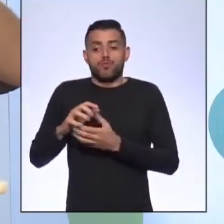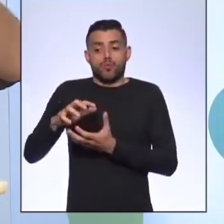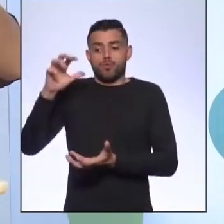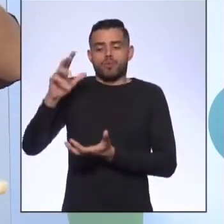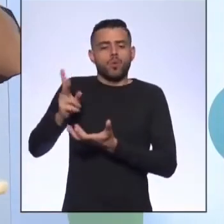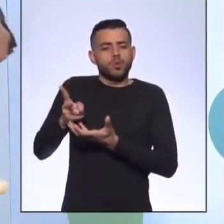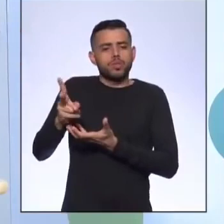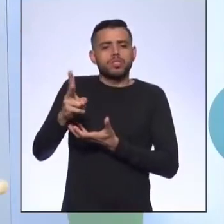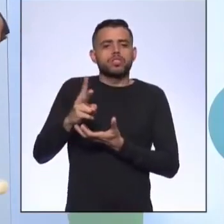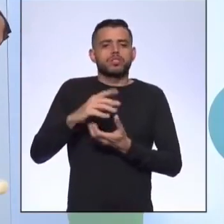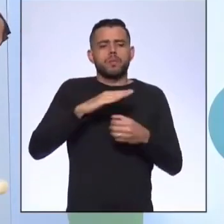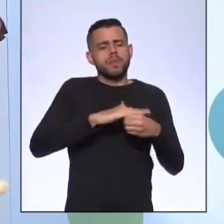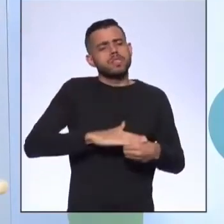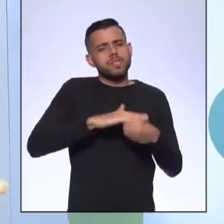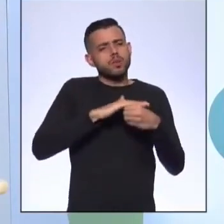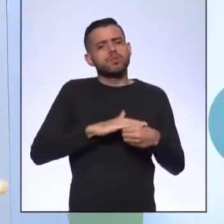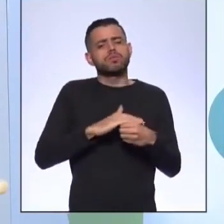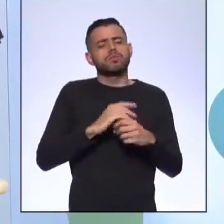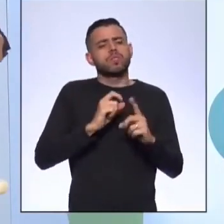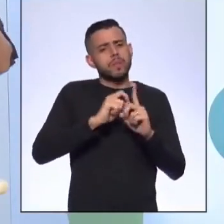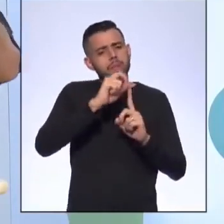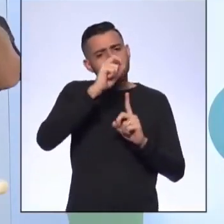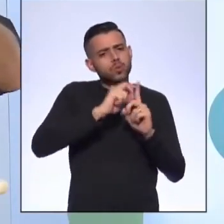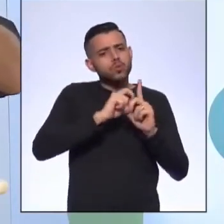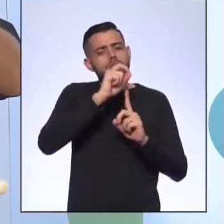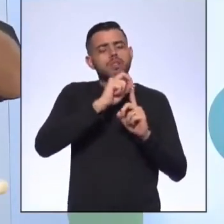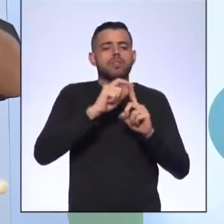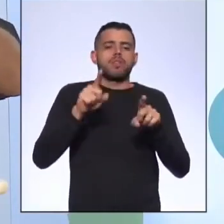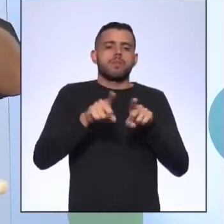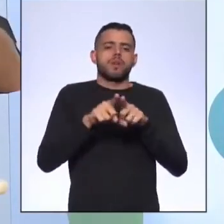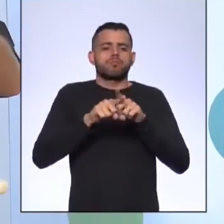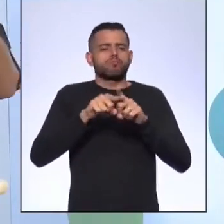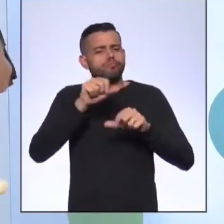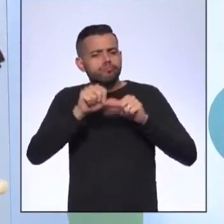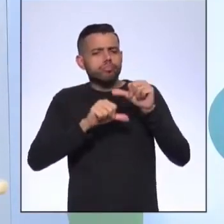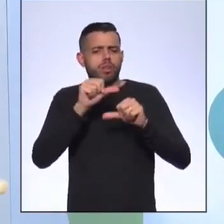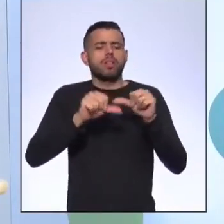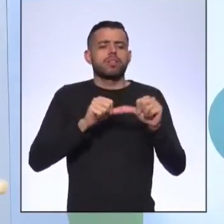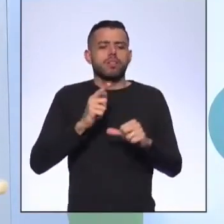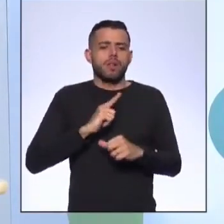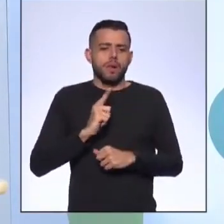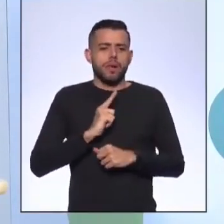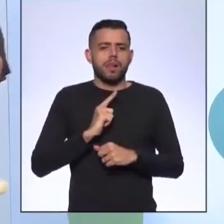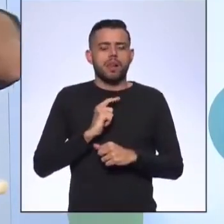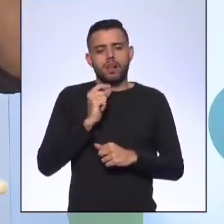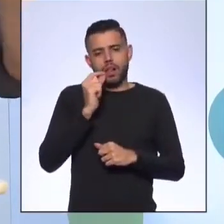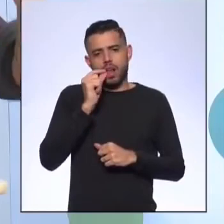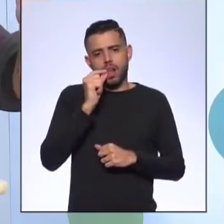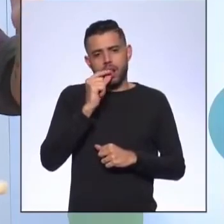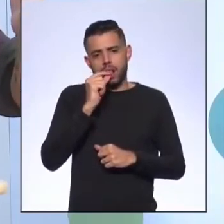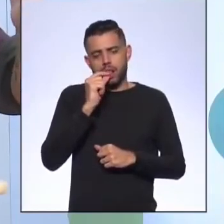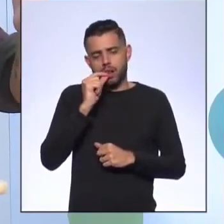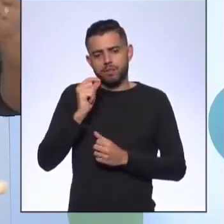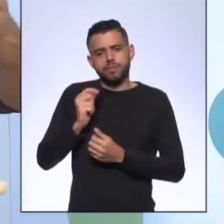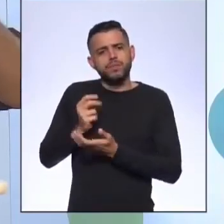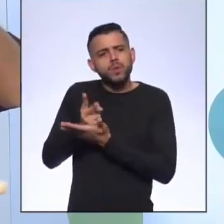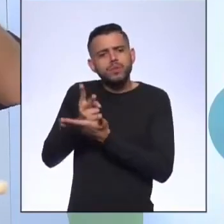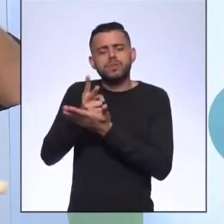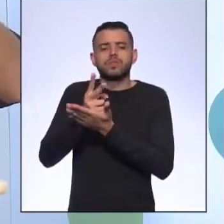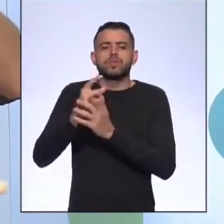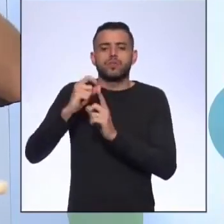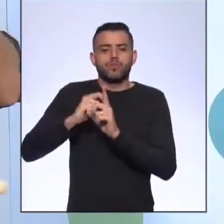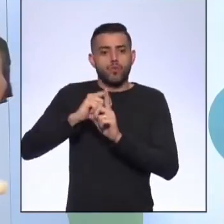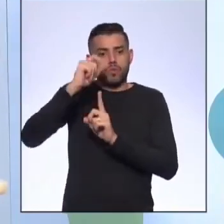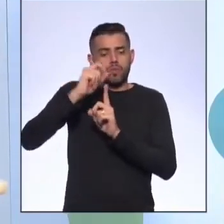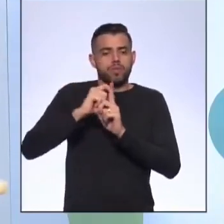pressão e a temperatura, né? O volume constante, a pressão e a temperatura aí também deu uma variada, tá? E a pressão constante, o volume variou. Lembra?